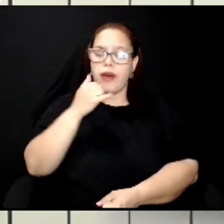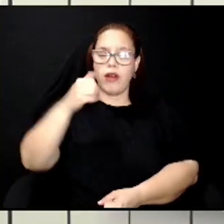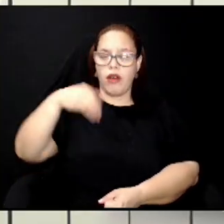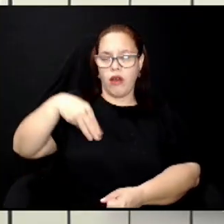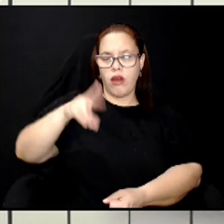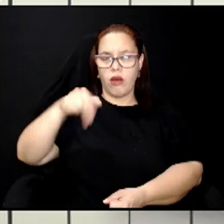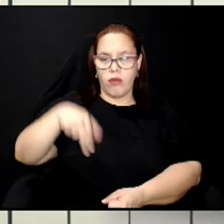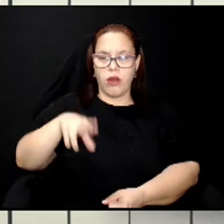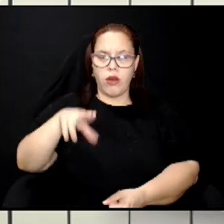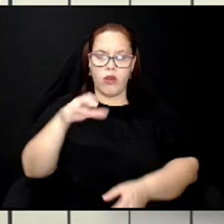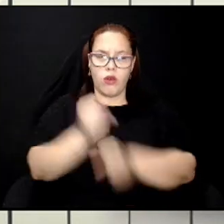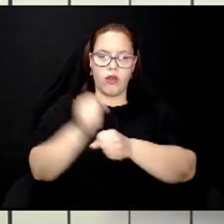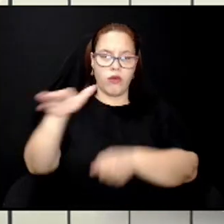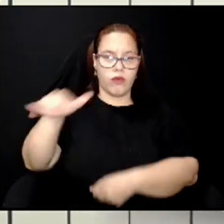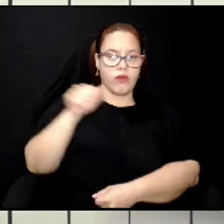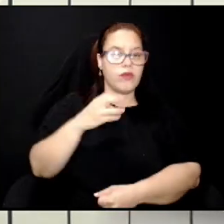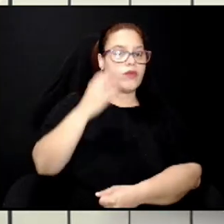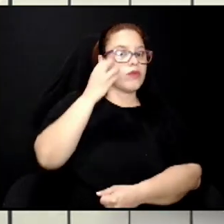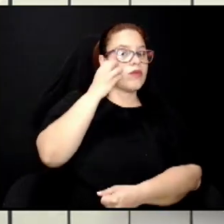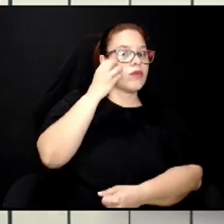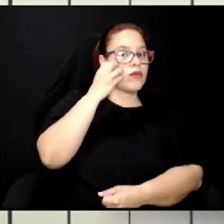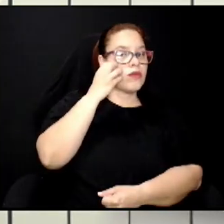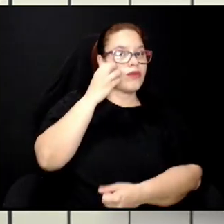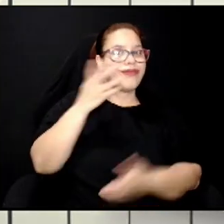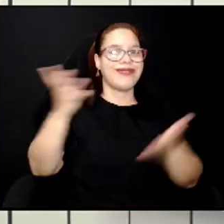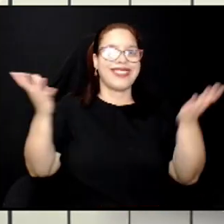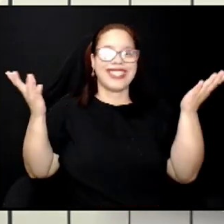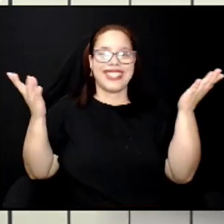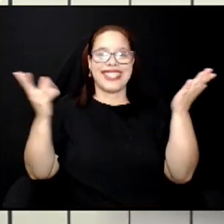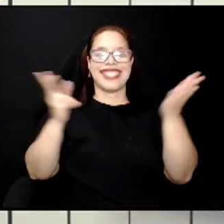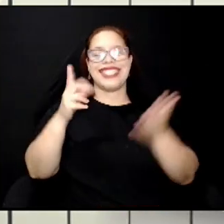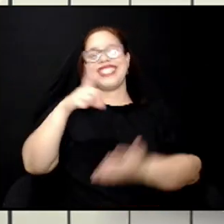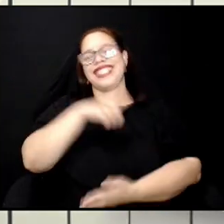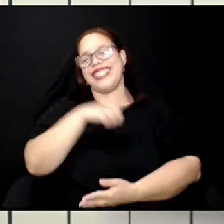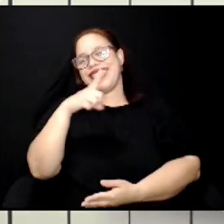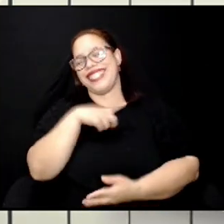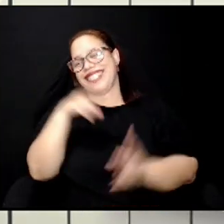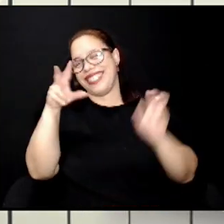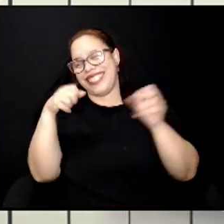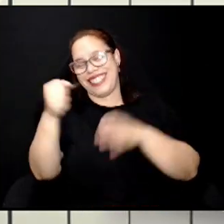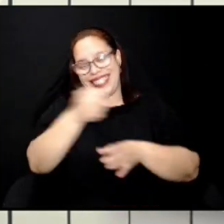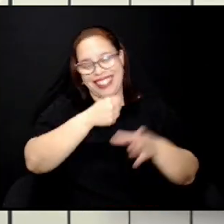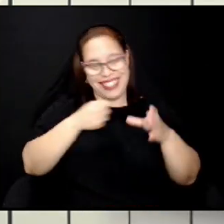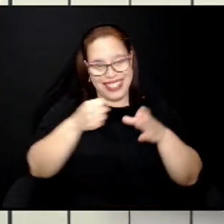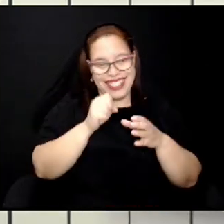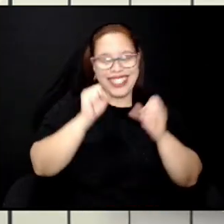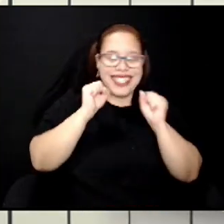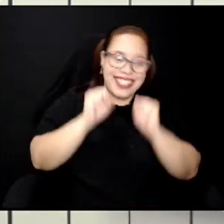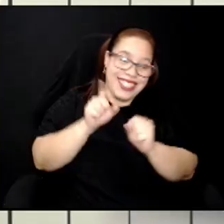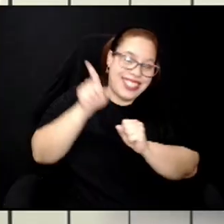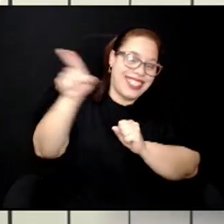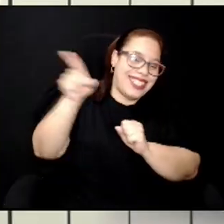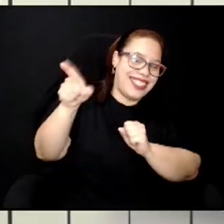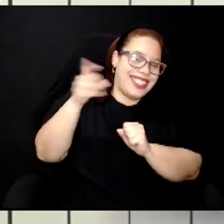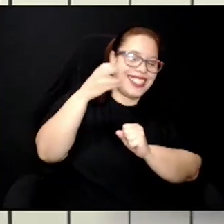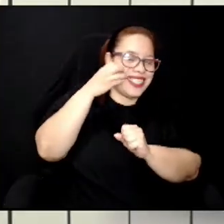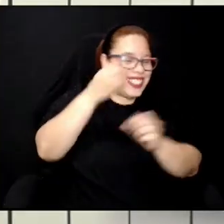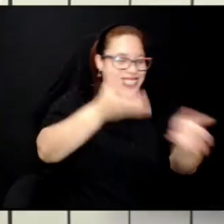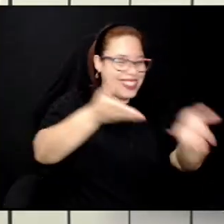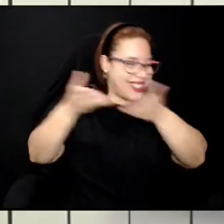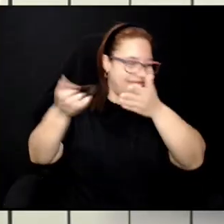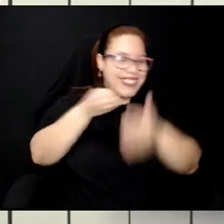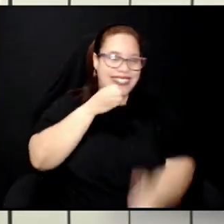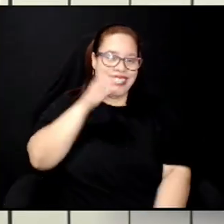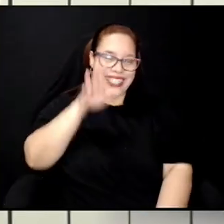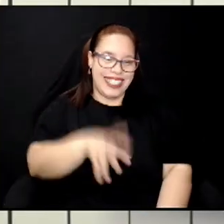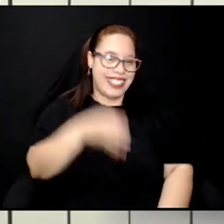aciono o repórter André Aranha. Se tem assunto gastronômico, só podia ser ele. Seja bem-vindo e boa tarde,